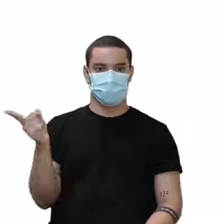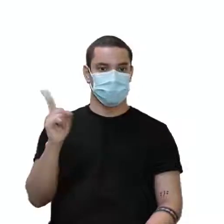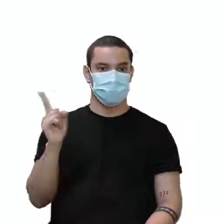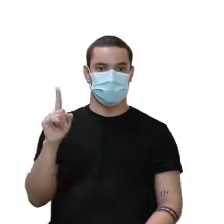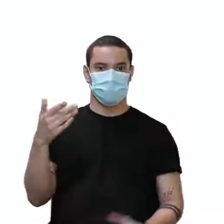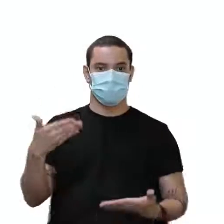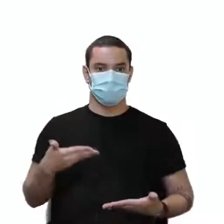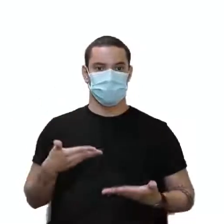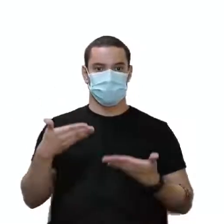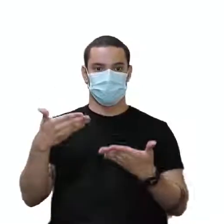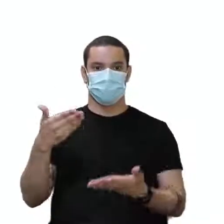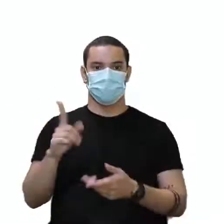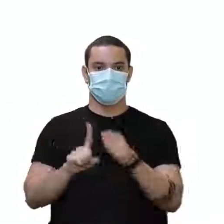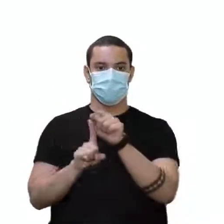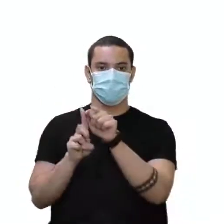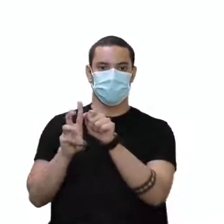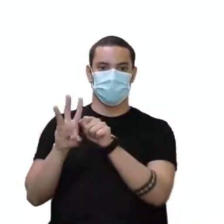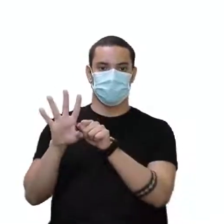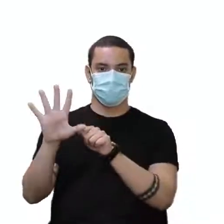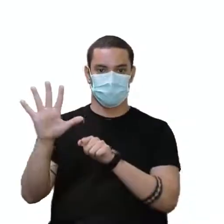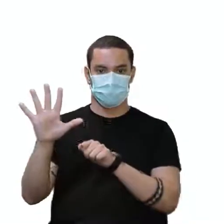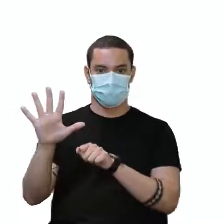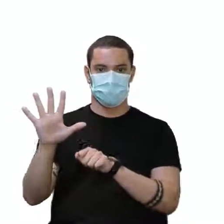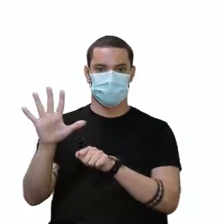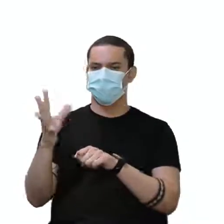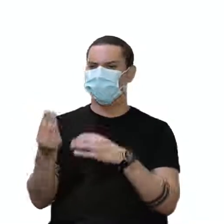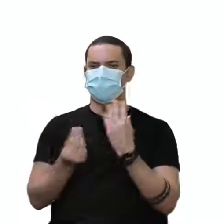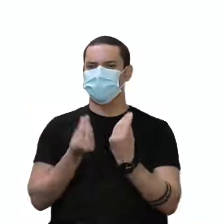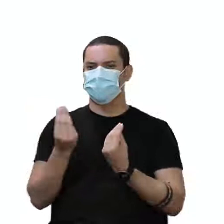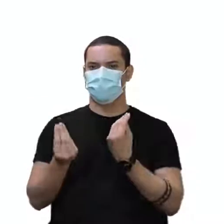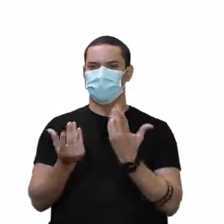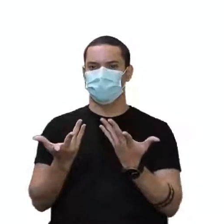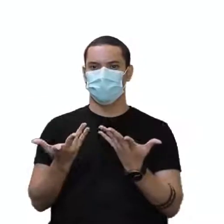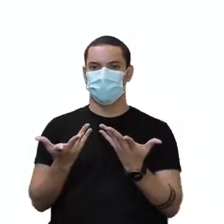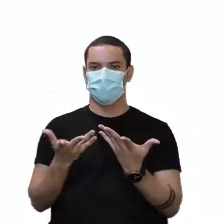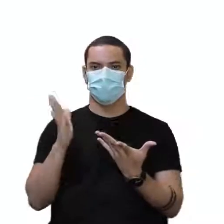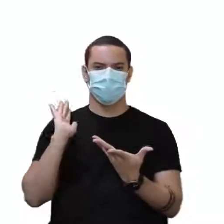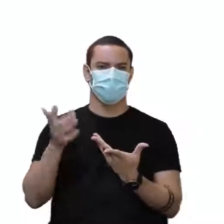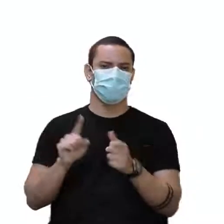visita há meses ou desde meses? Há